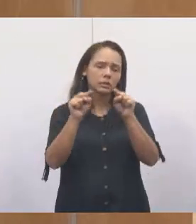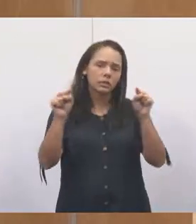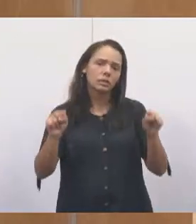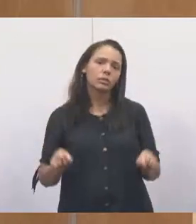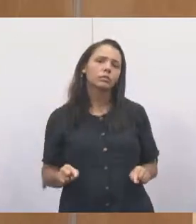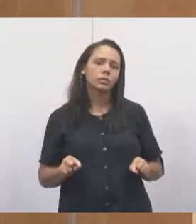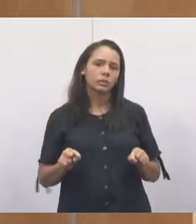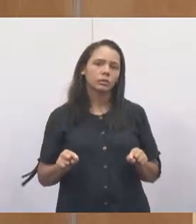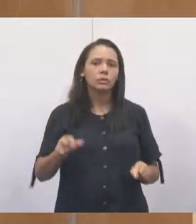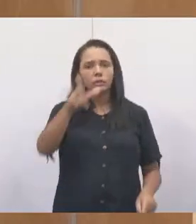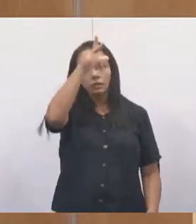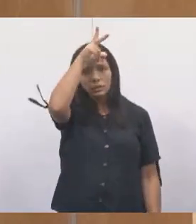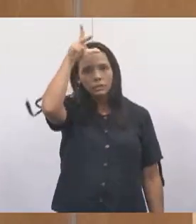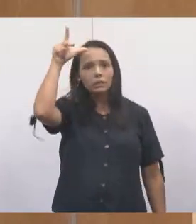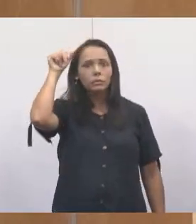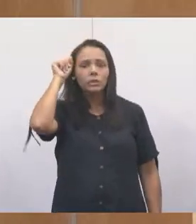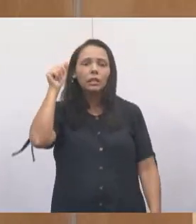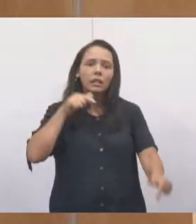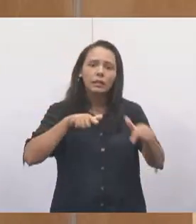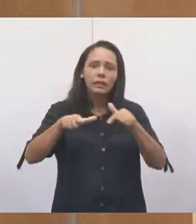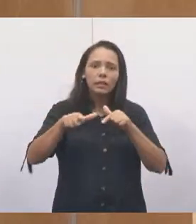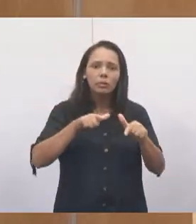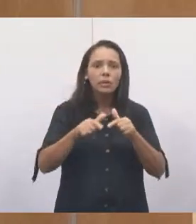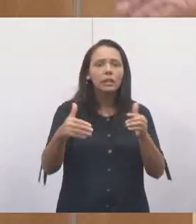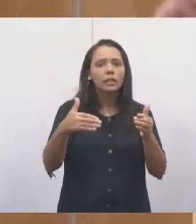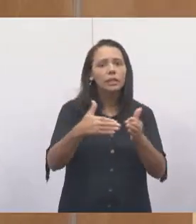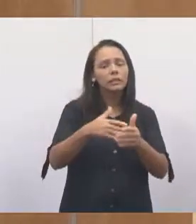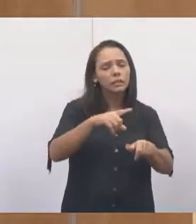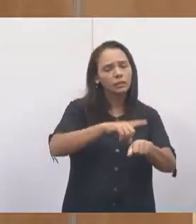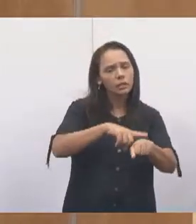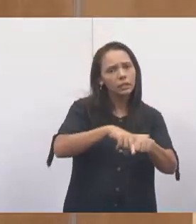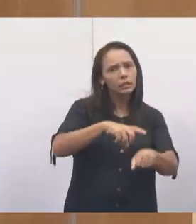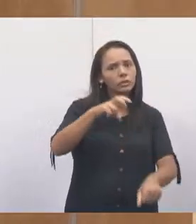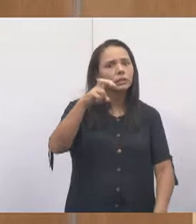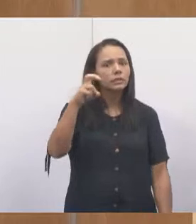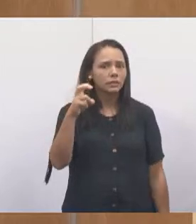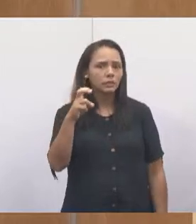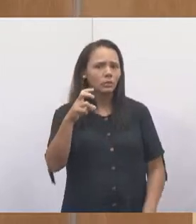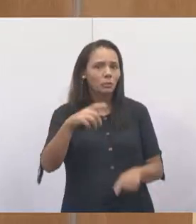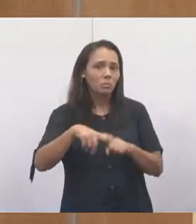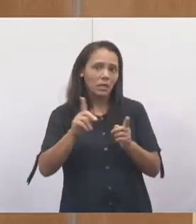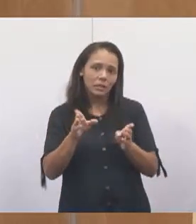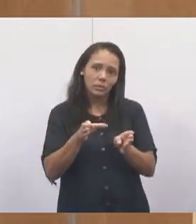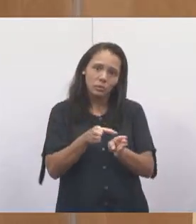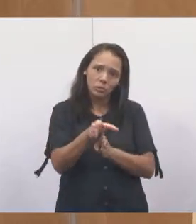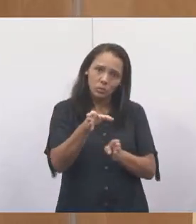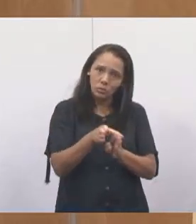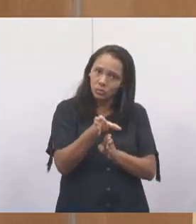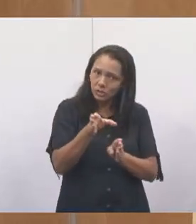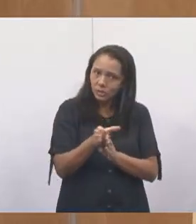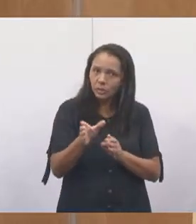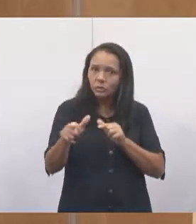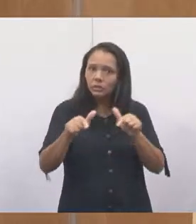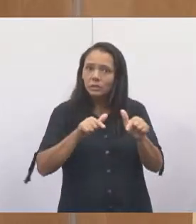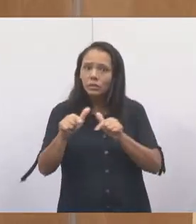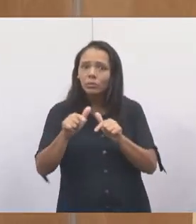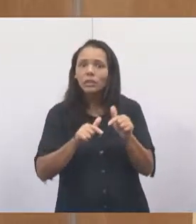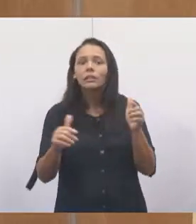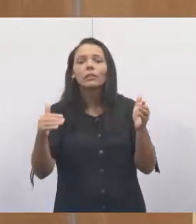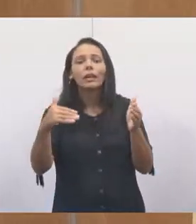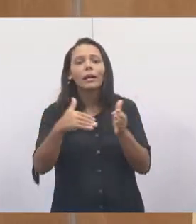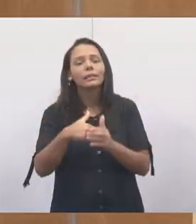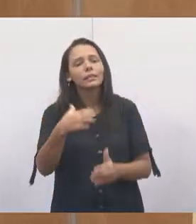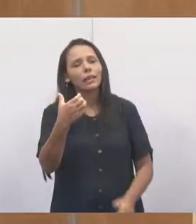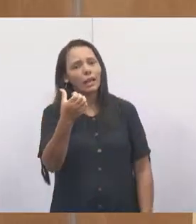eles trabalham até às 6 horas da tarde. Não há necessidade. Eles deveriam